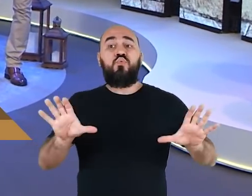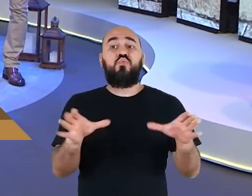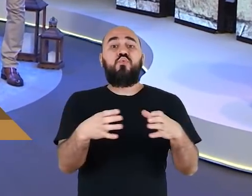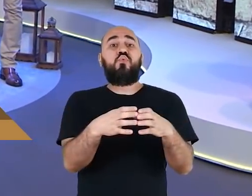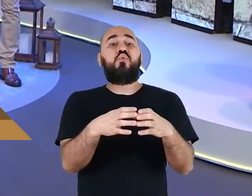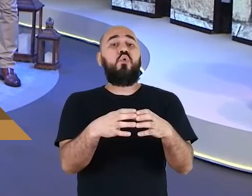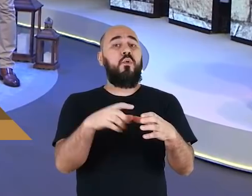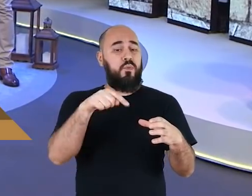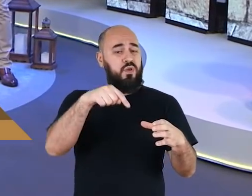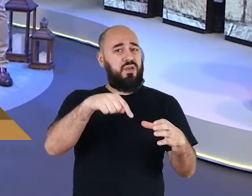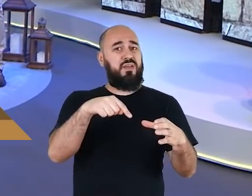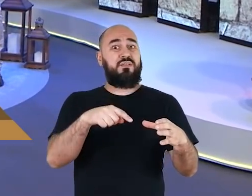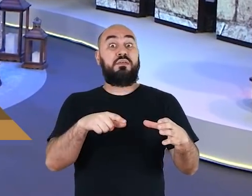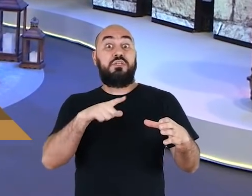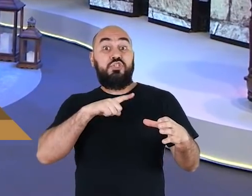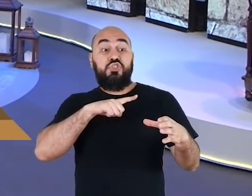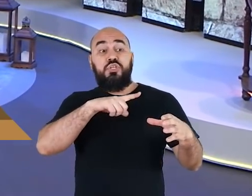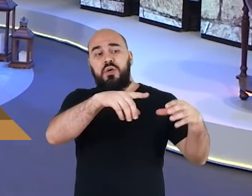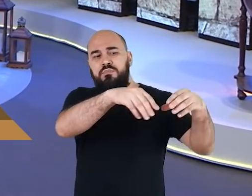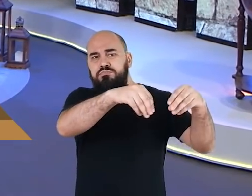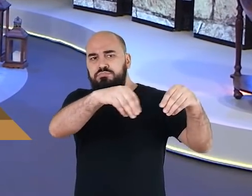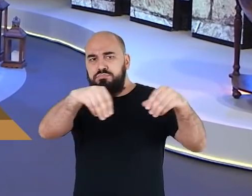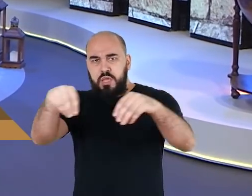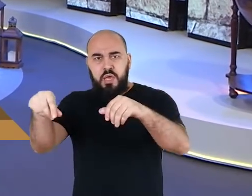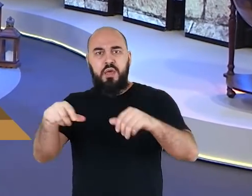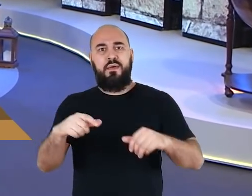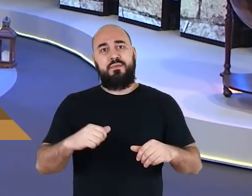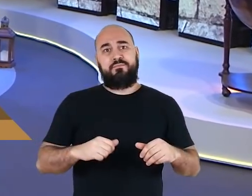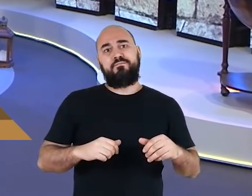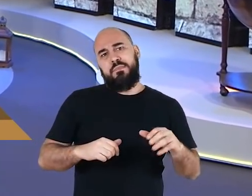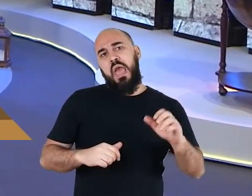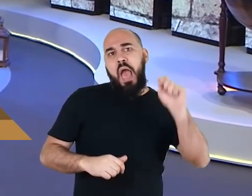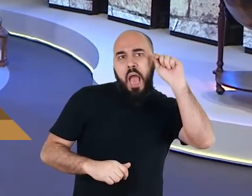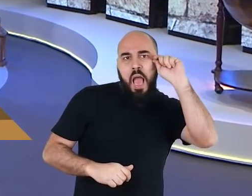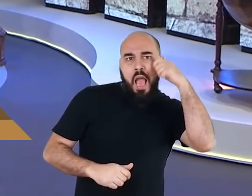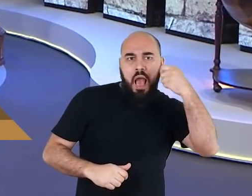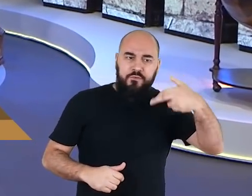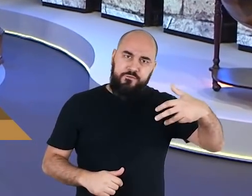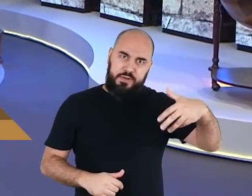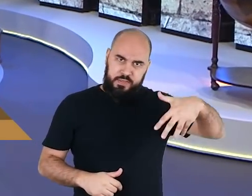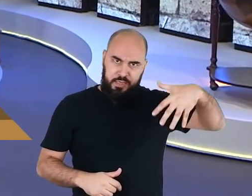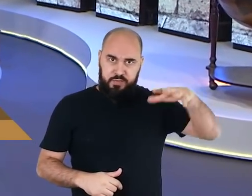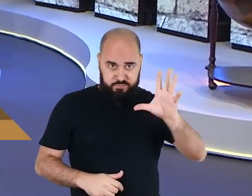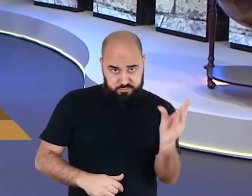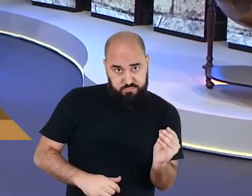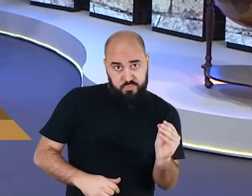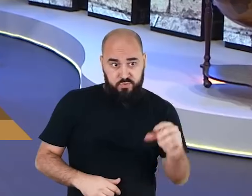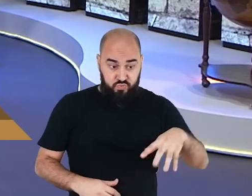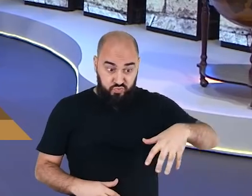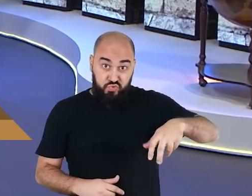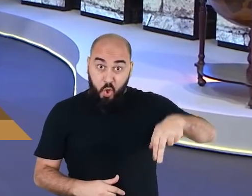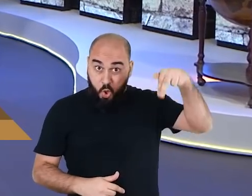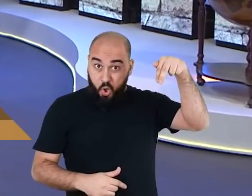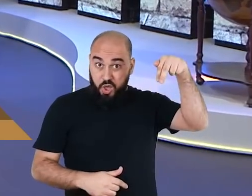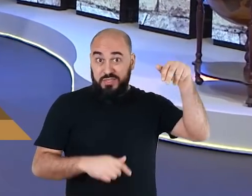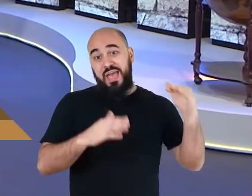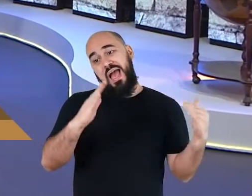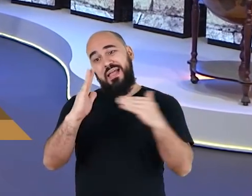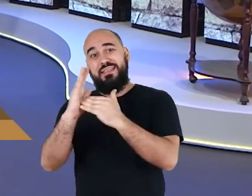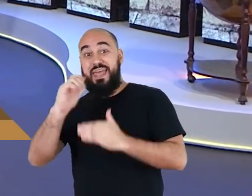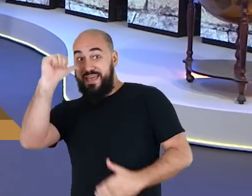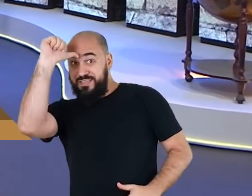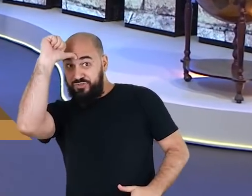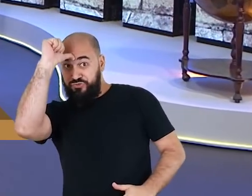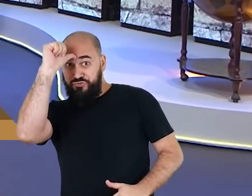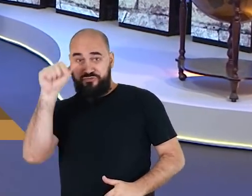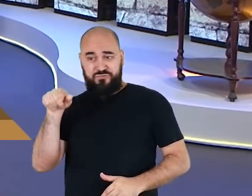imensa porção de terra que vai desde o norte da África até os limites da Índia tornou-se tremendamente helenizada.